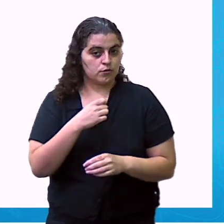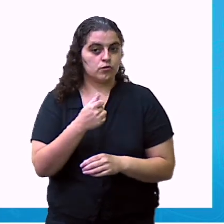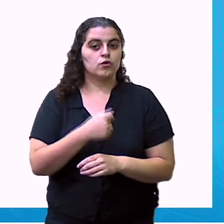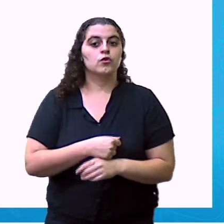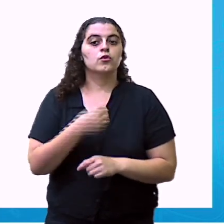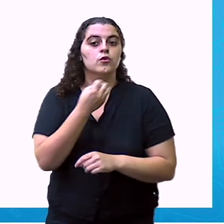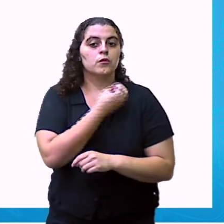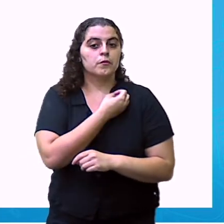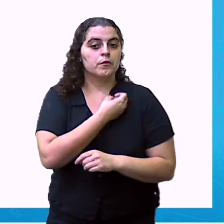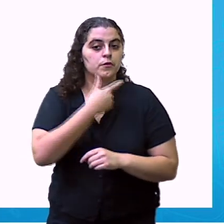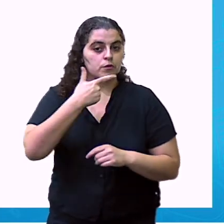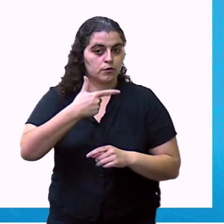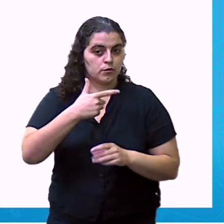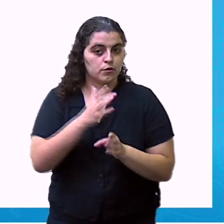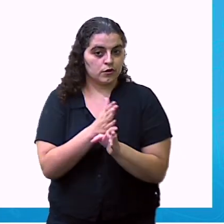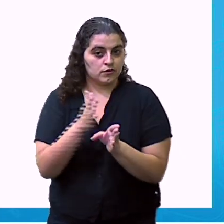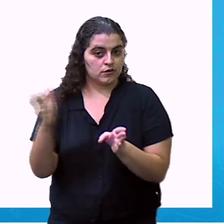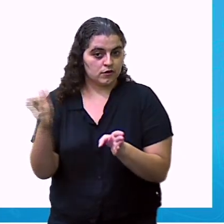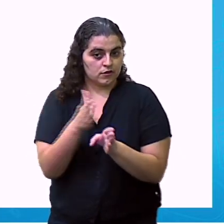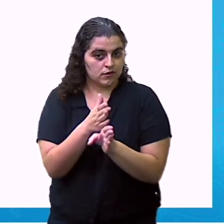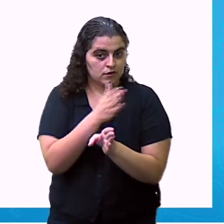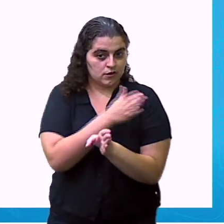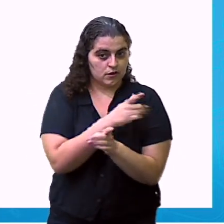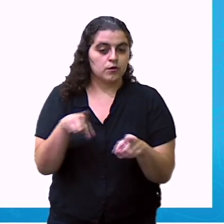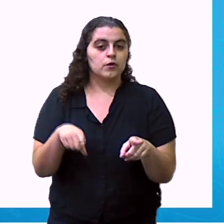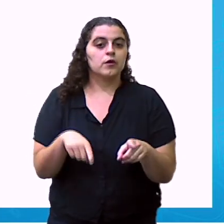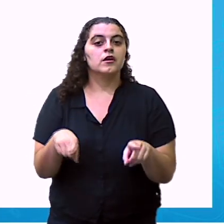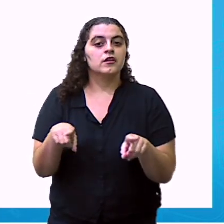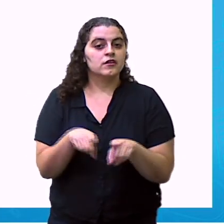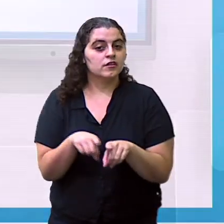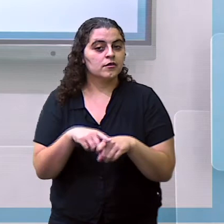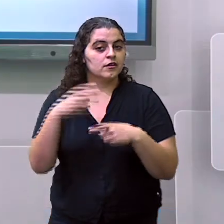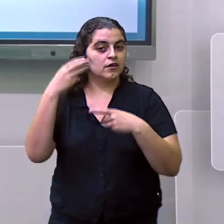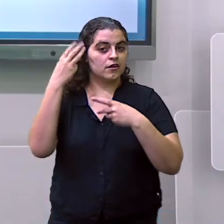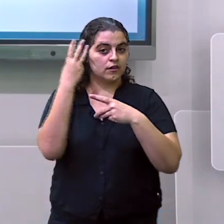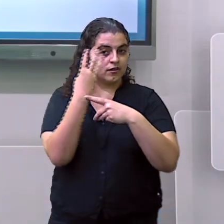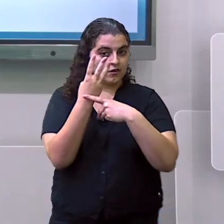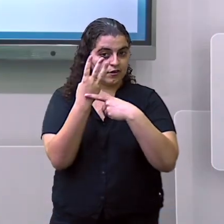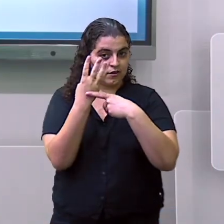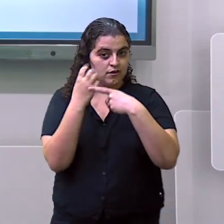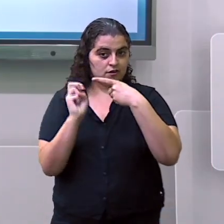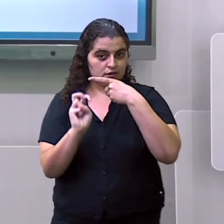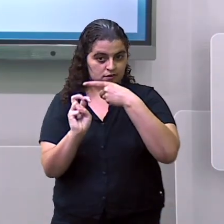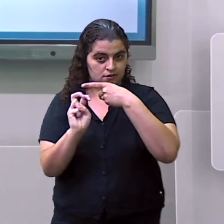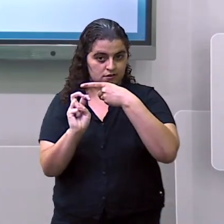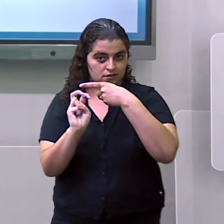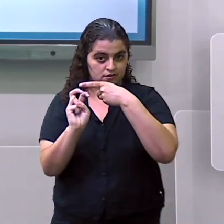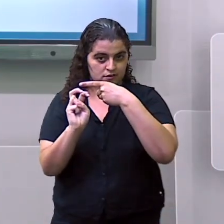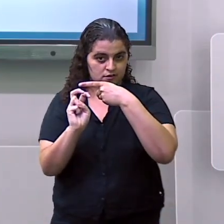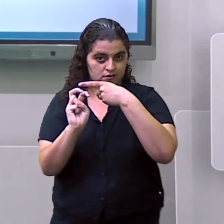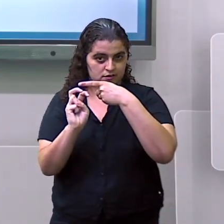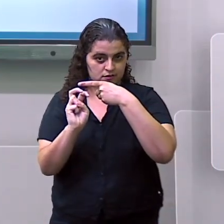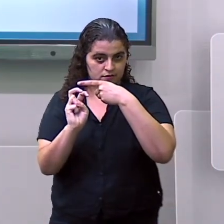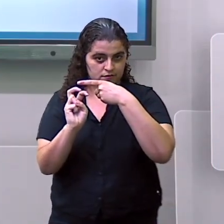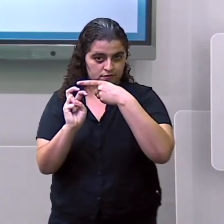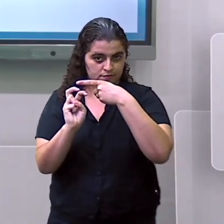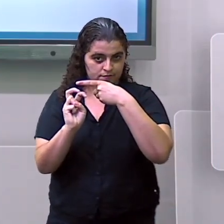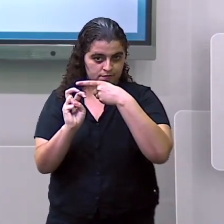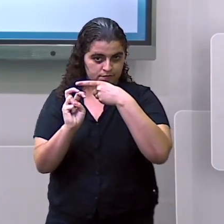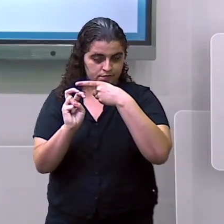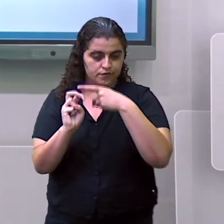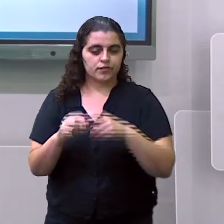3 quintos. Então, é realmente com a prática diária, olhando os exercícios, fazendo